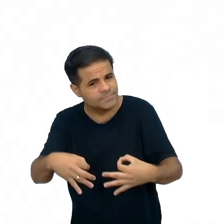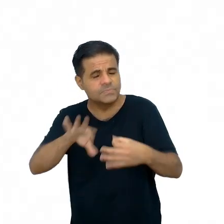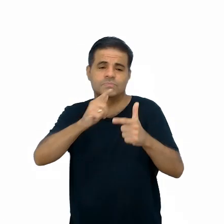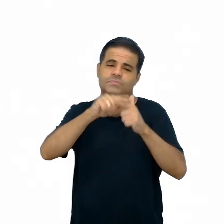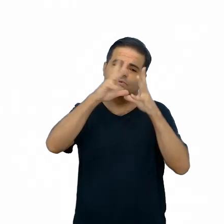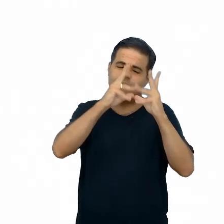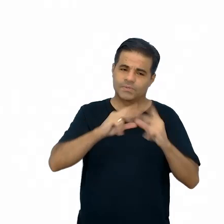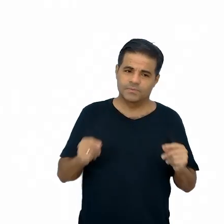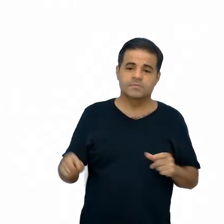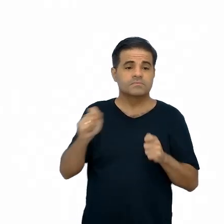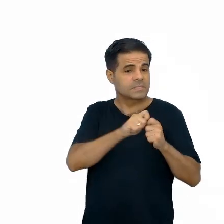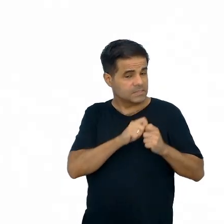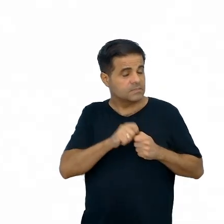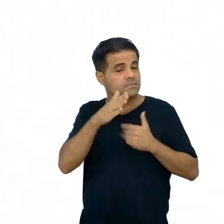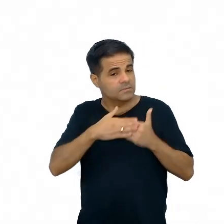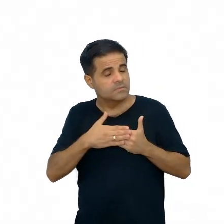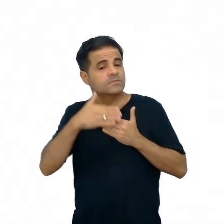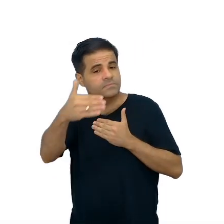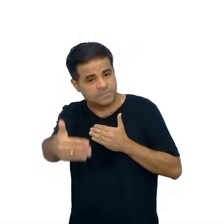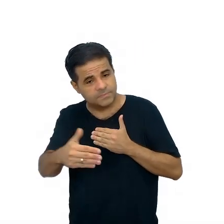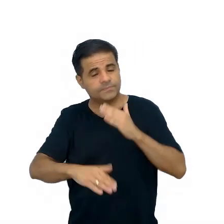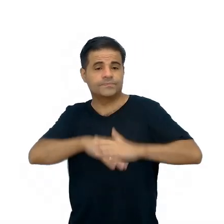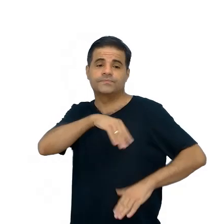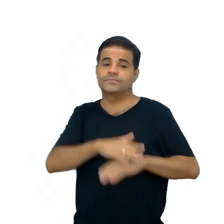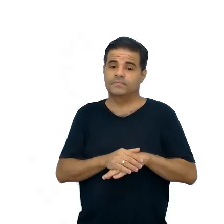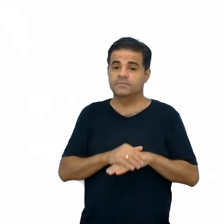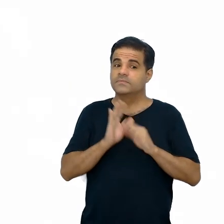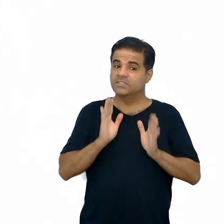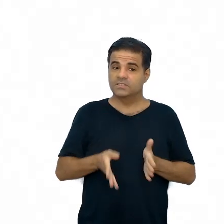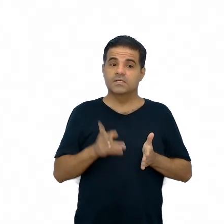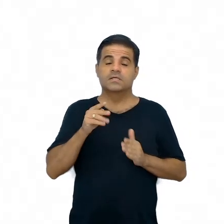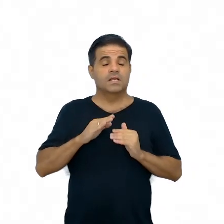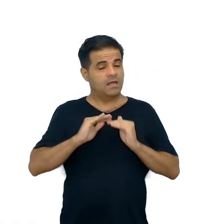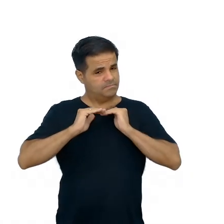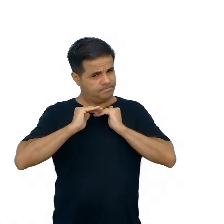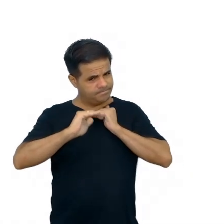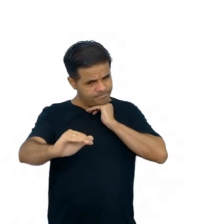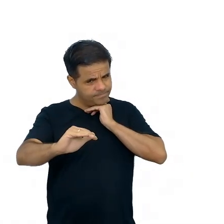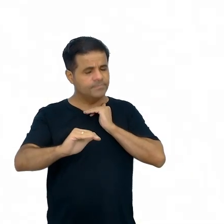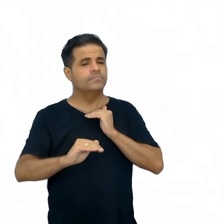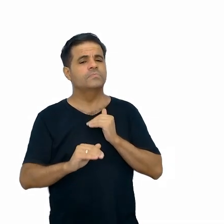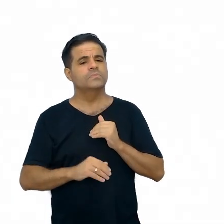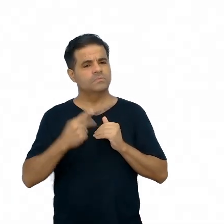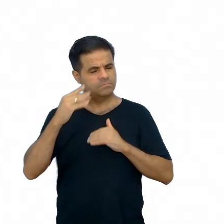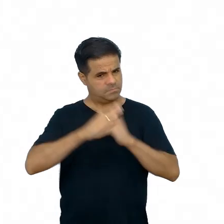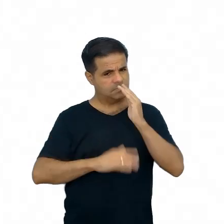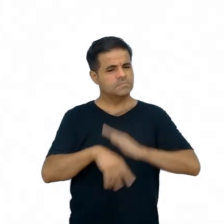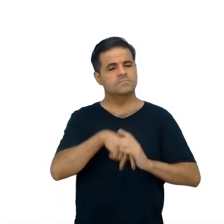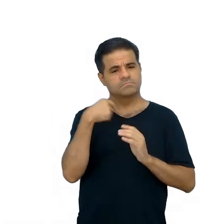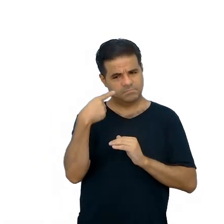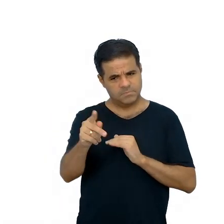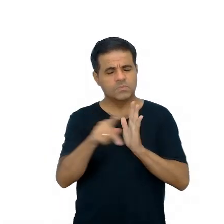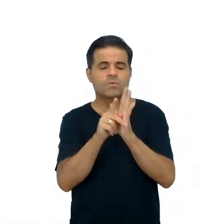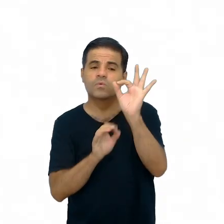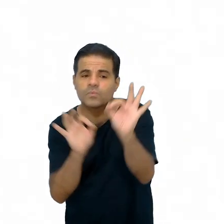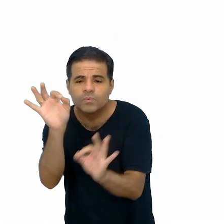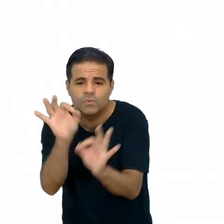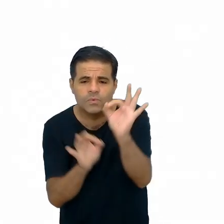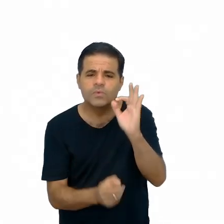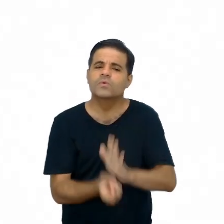soluções são realizadas pelos estudantes. Já na aberta, são os próprios estudantes que